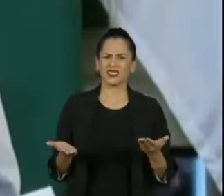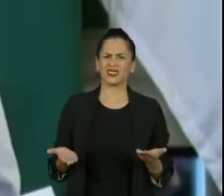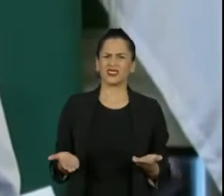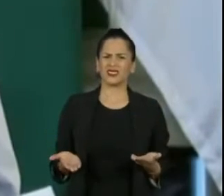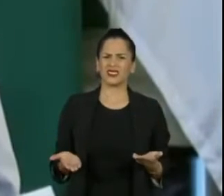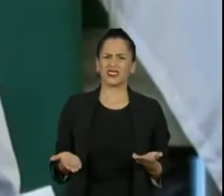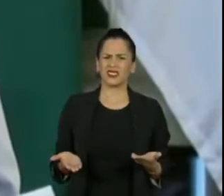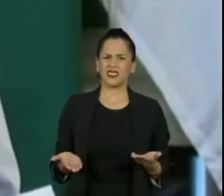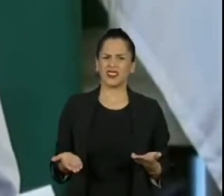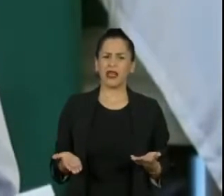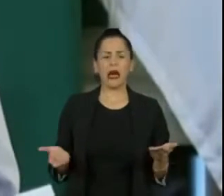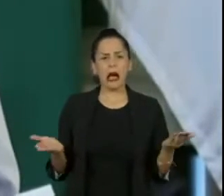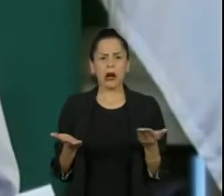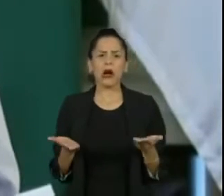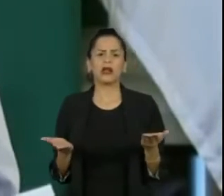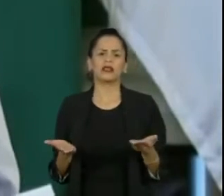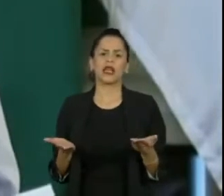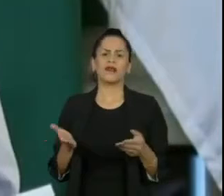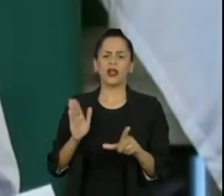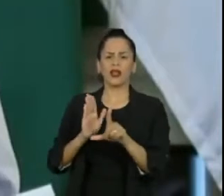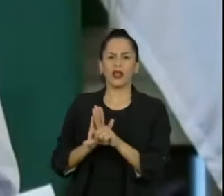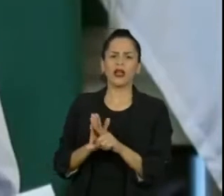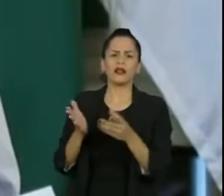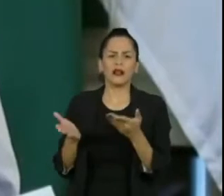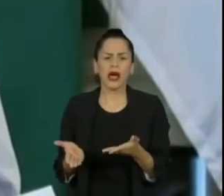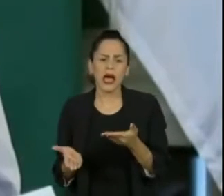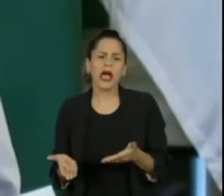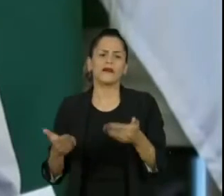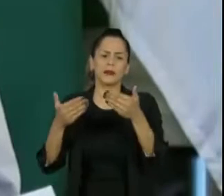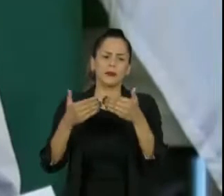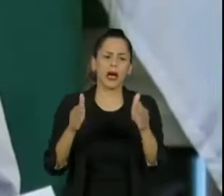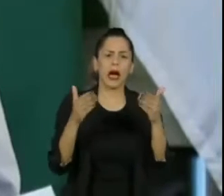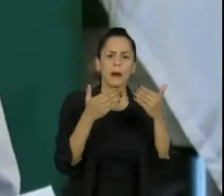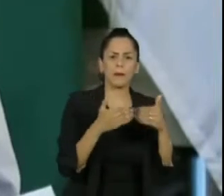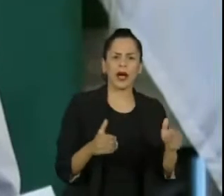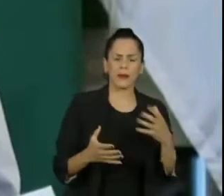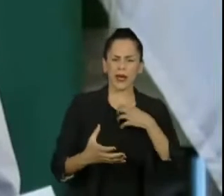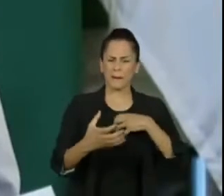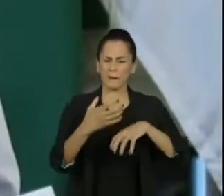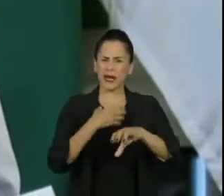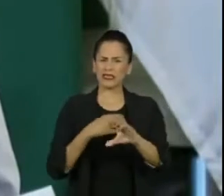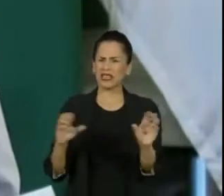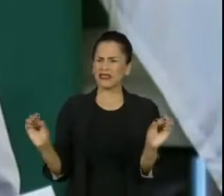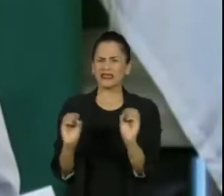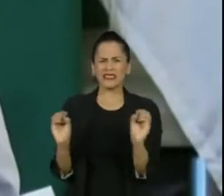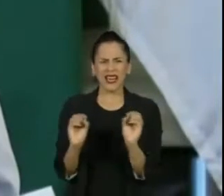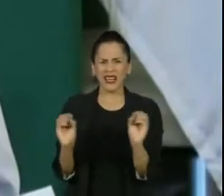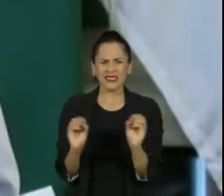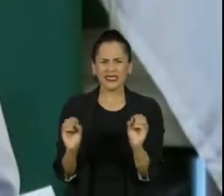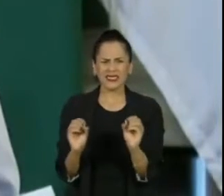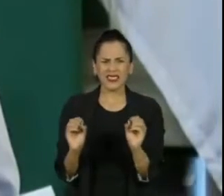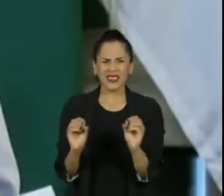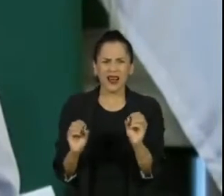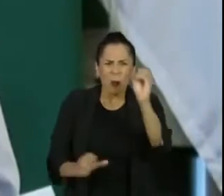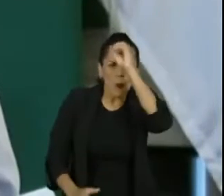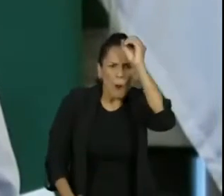o relaxamento, a falta de empatia e a ignorância